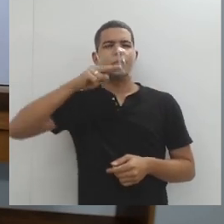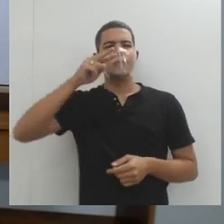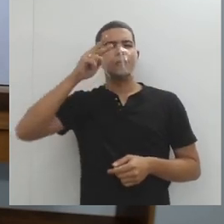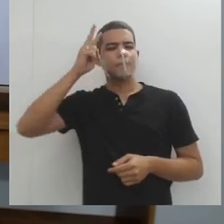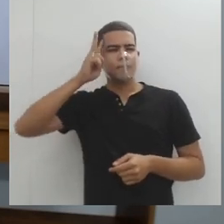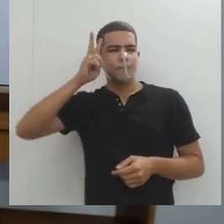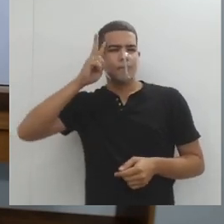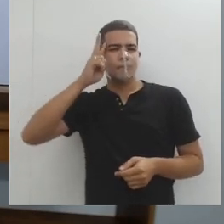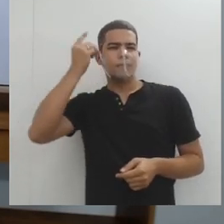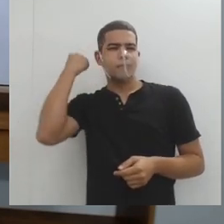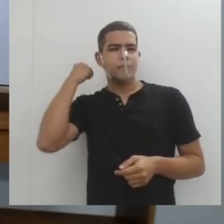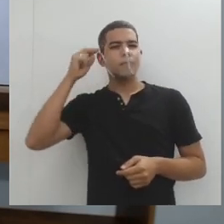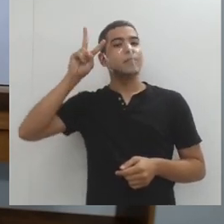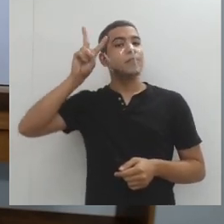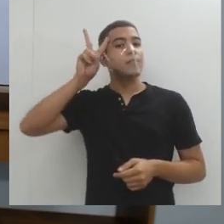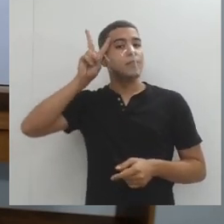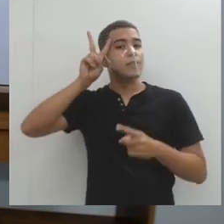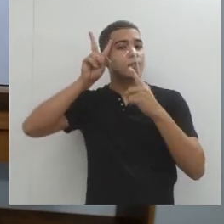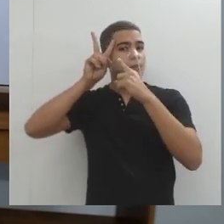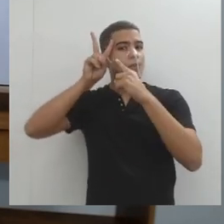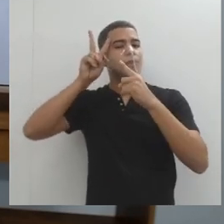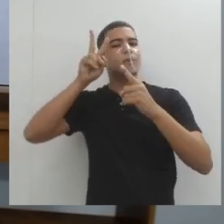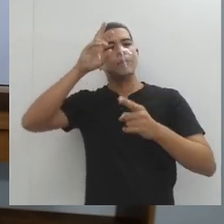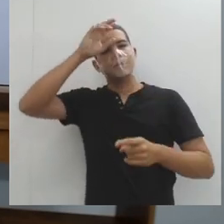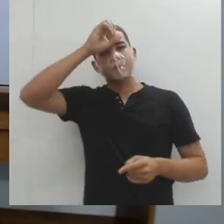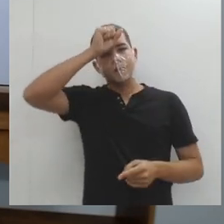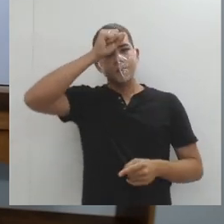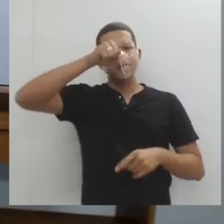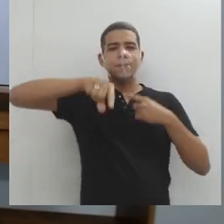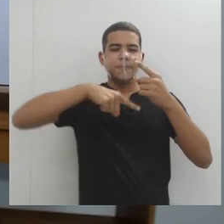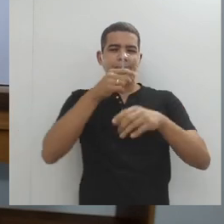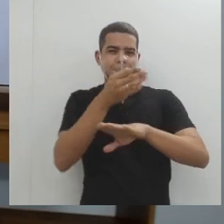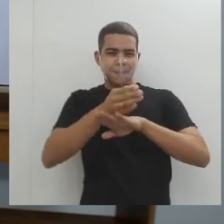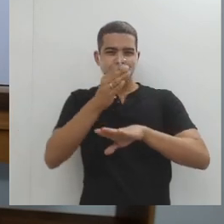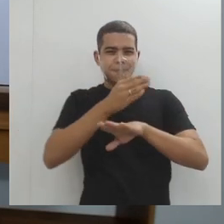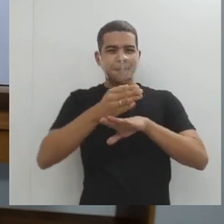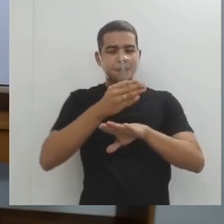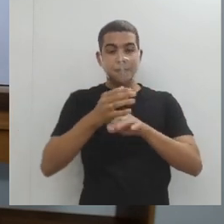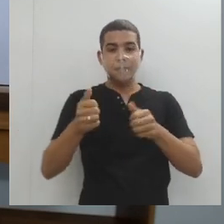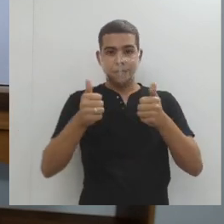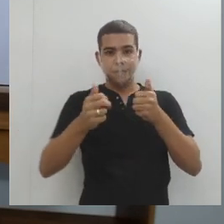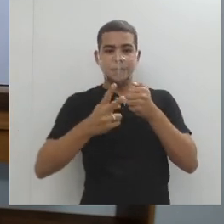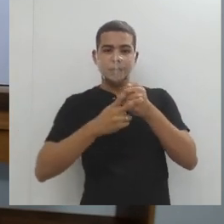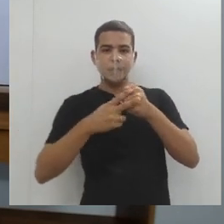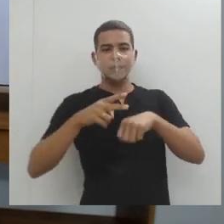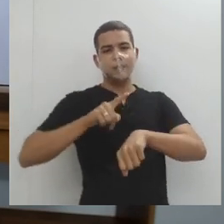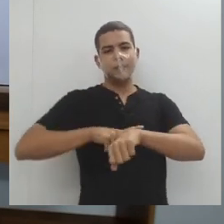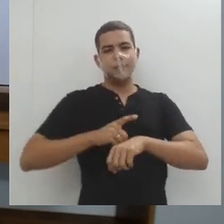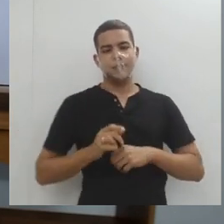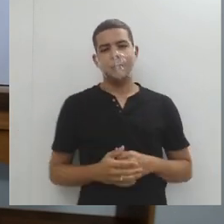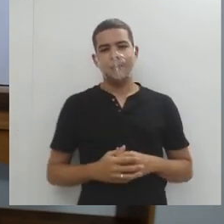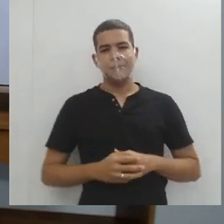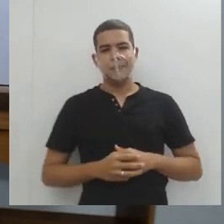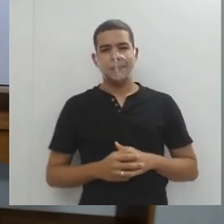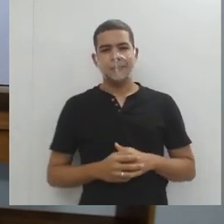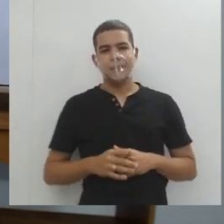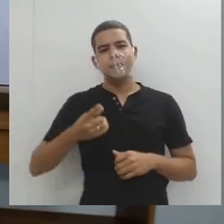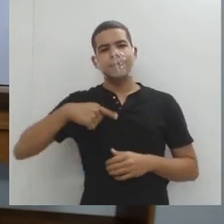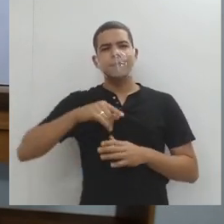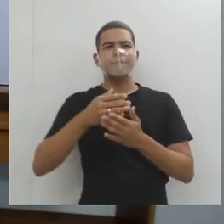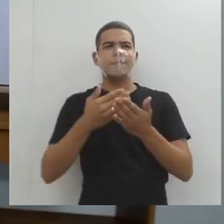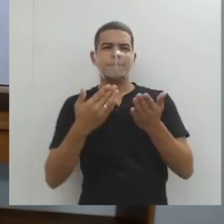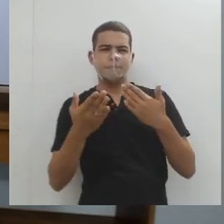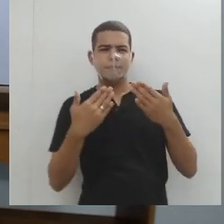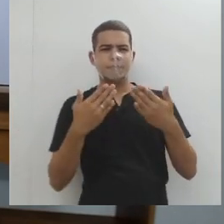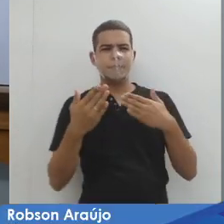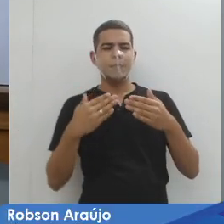foi começado lá na segunda-feira, para depois a gente praticar bem muito em relação a esse novo tempo verbal. Como a gente já conversou, né, os tempos verbais na